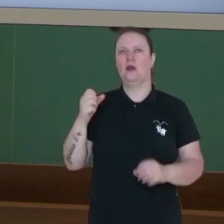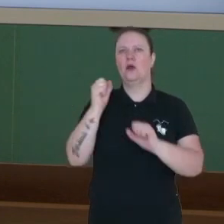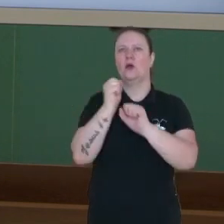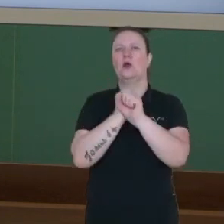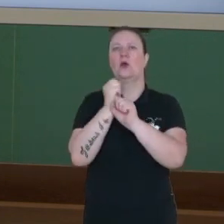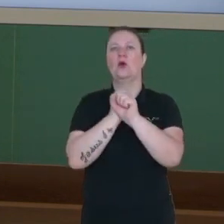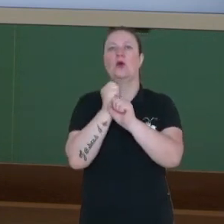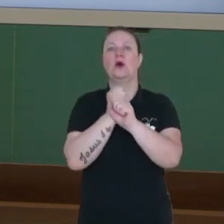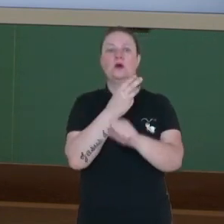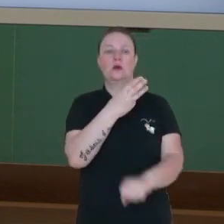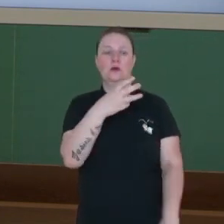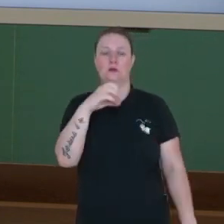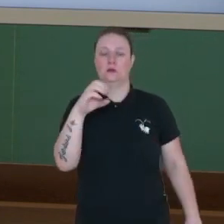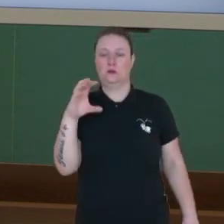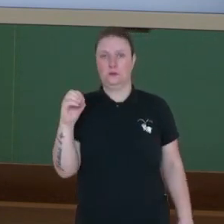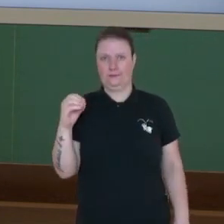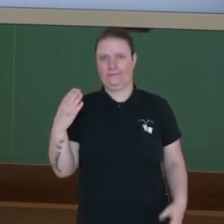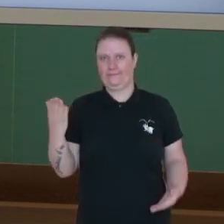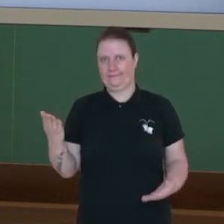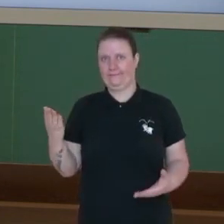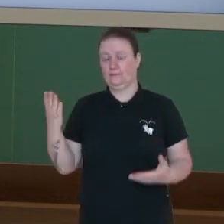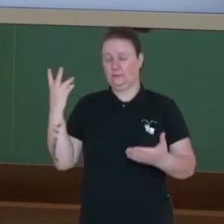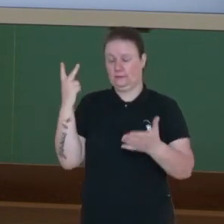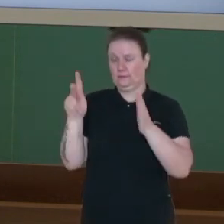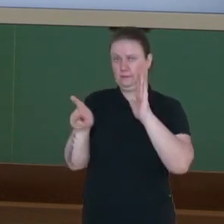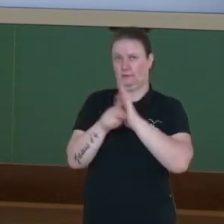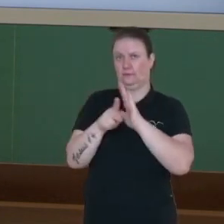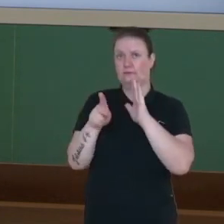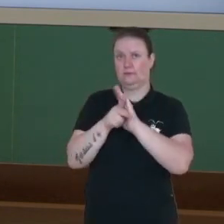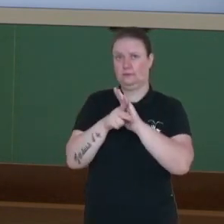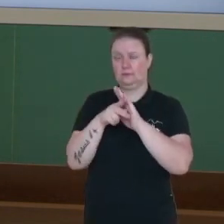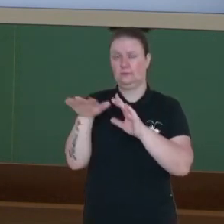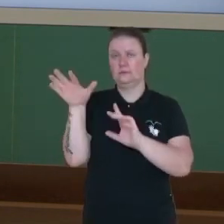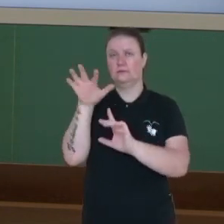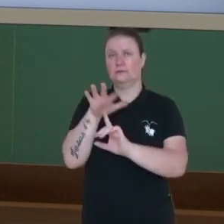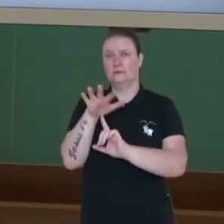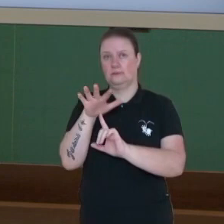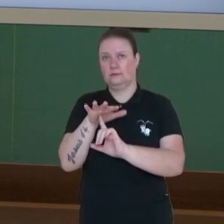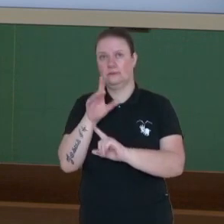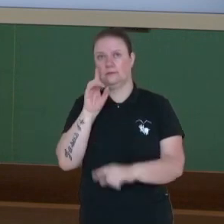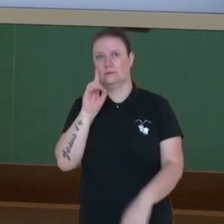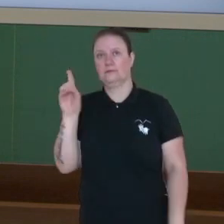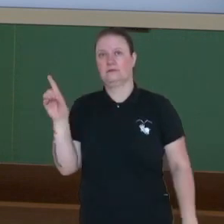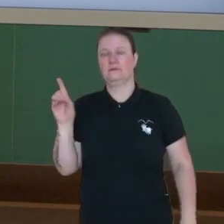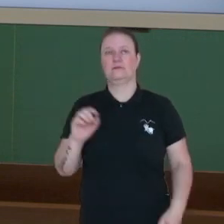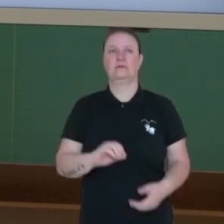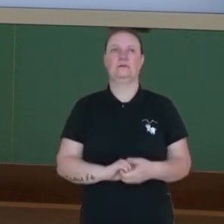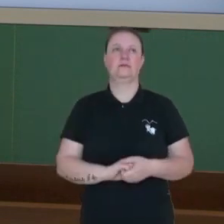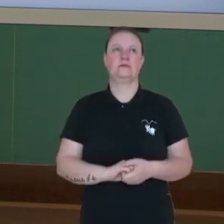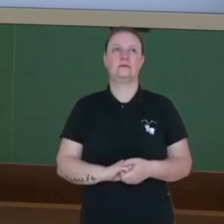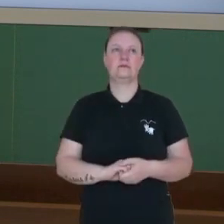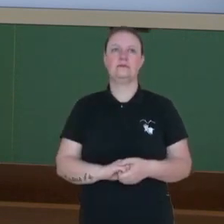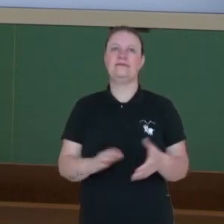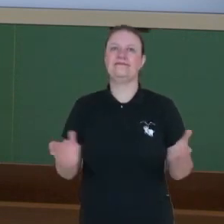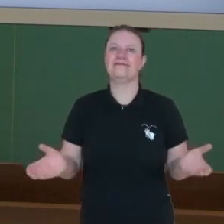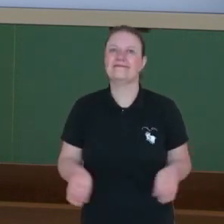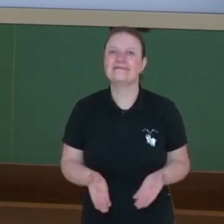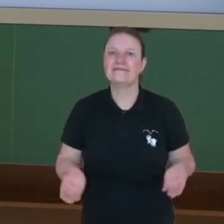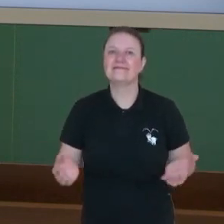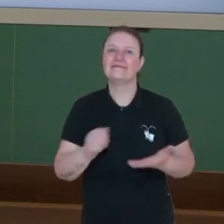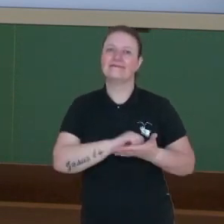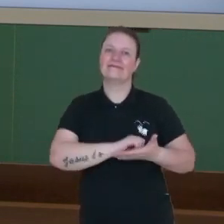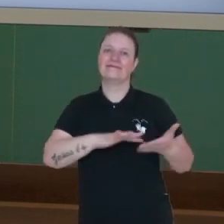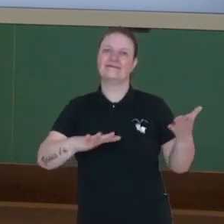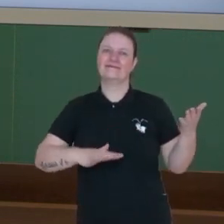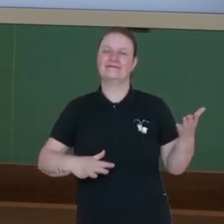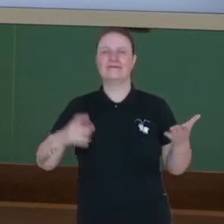de ocupação do território paranaense, as ruínas da Capela Nossa Senhora das Mercês na ilha de Cotinga, né? E aqui uma atividade